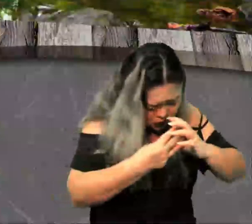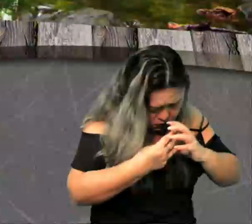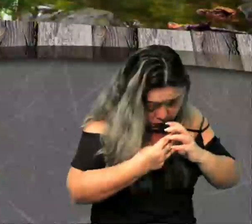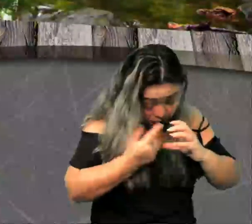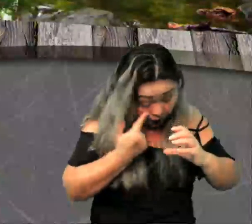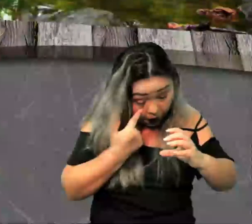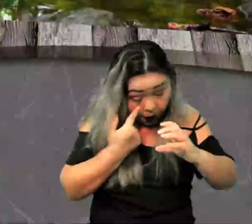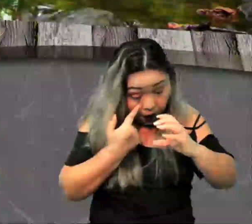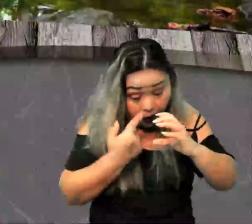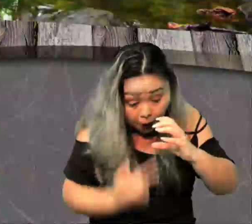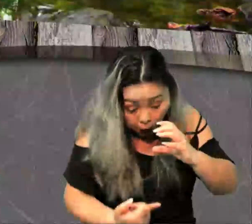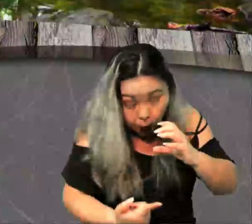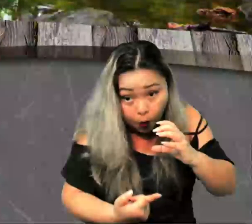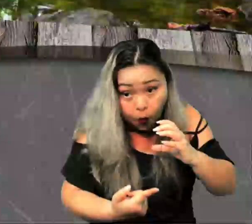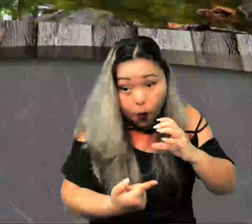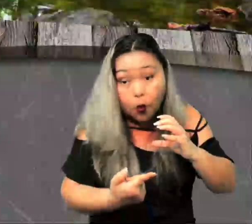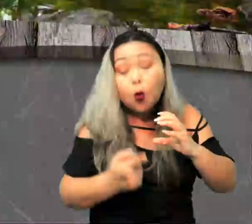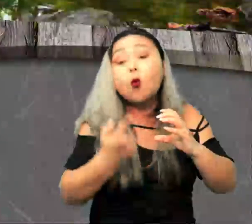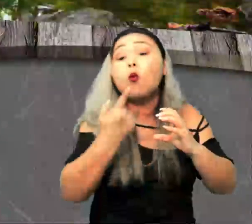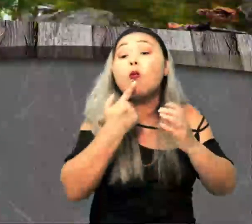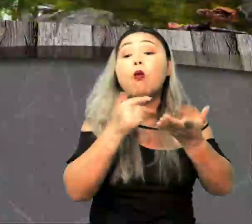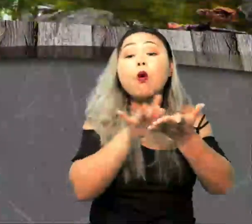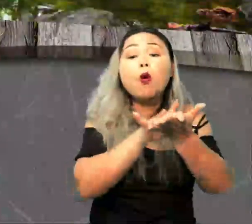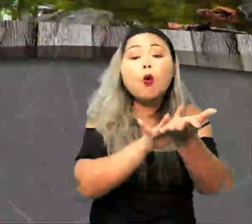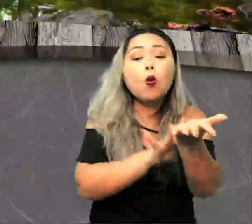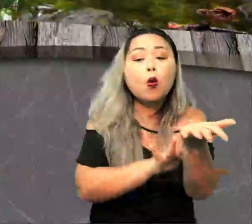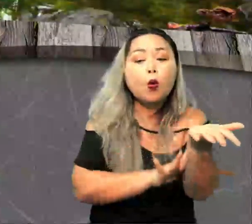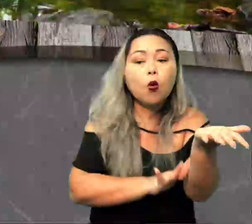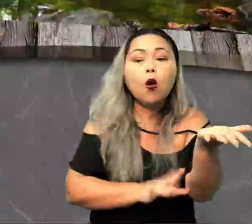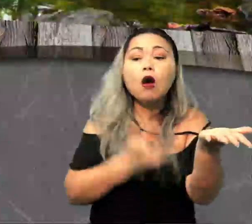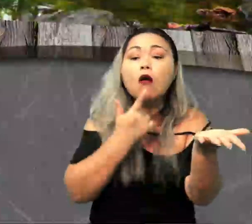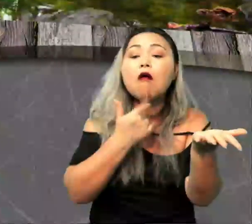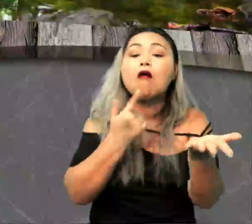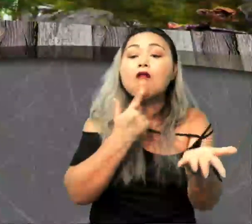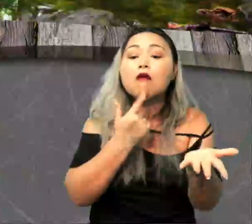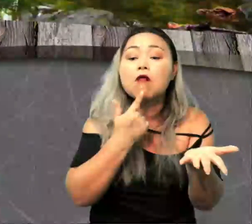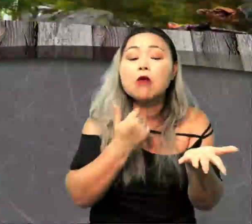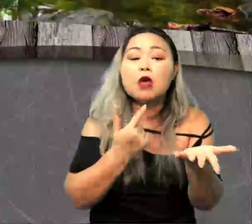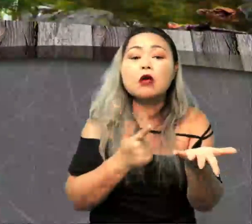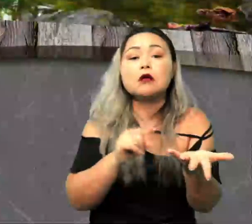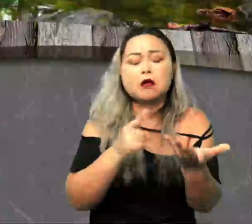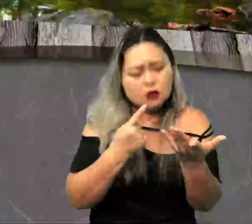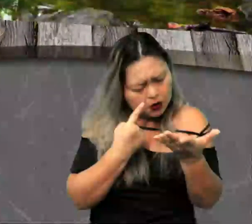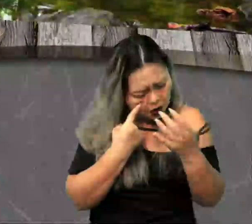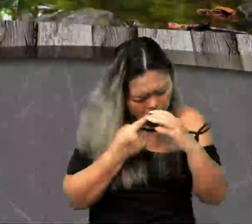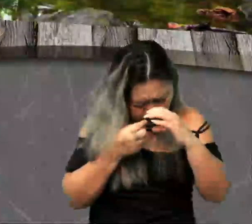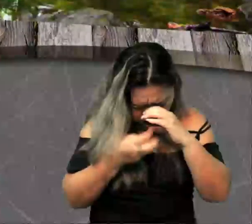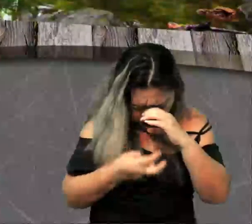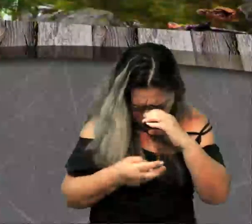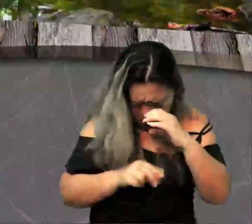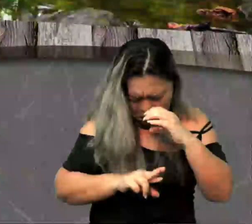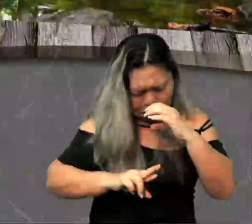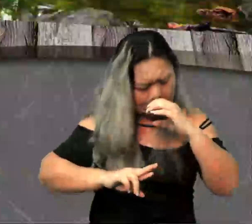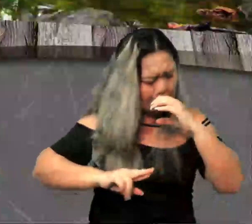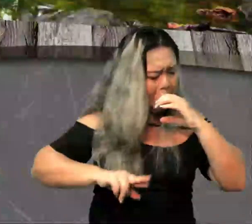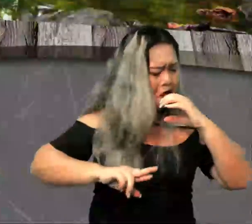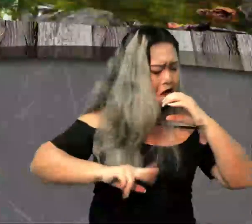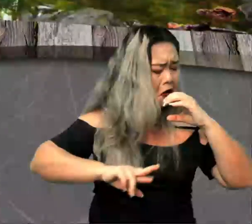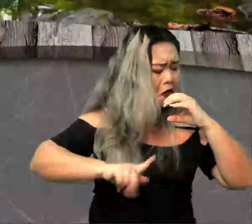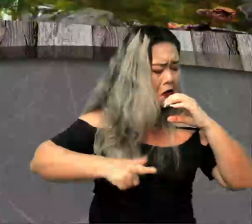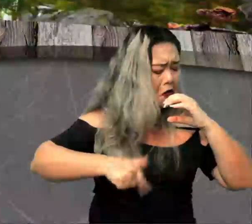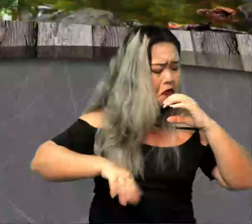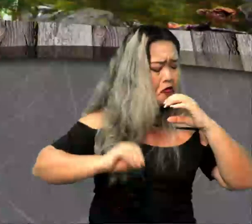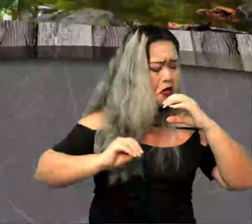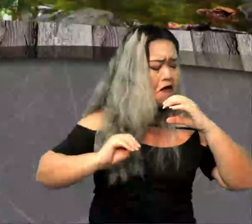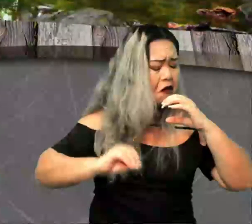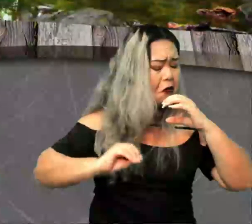que ao se deparar com as hemácias, os glóbulos vermelhos, Ele olhou e falou, nossa, essa célula é bem diferente, ela deve